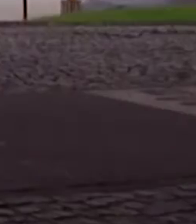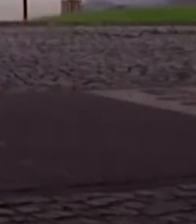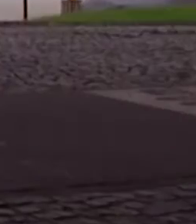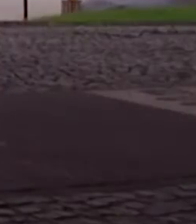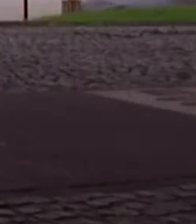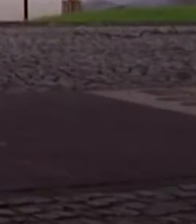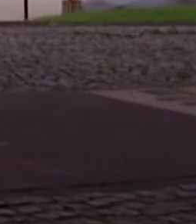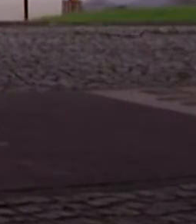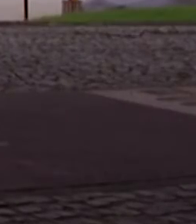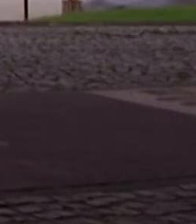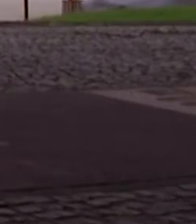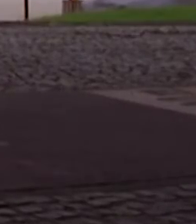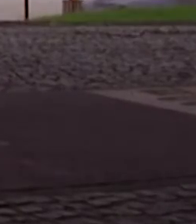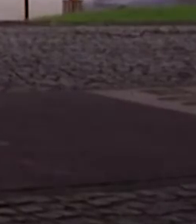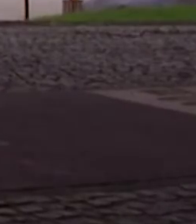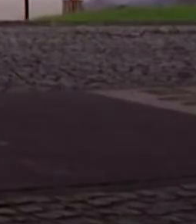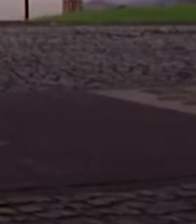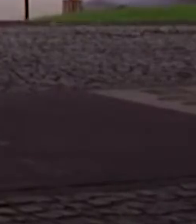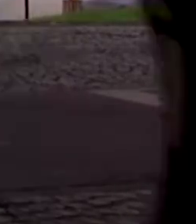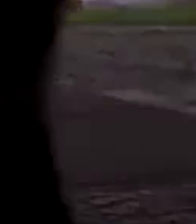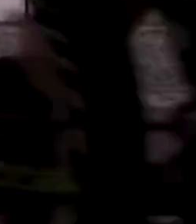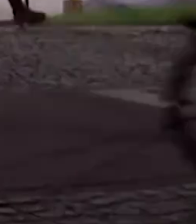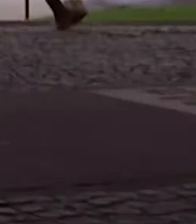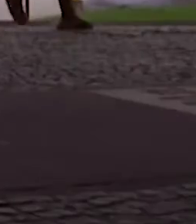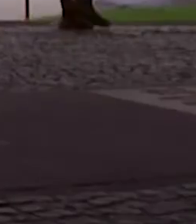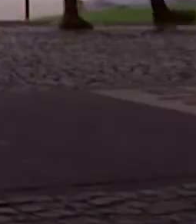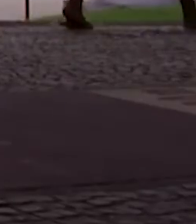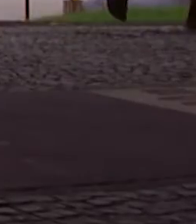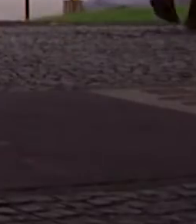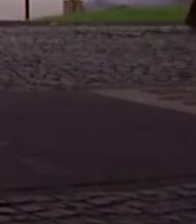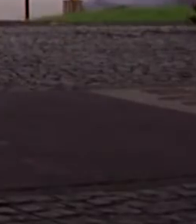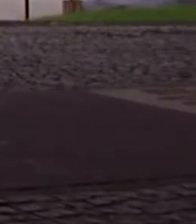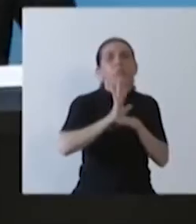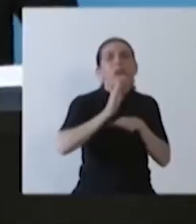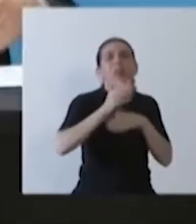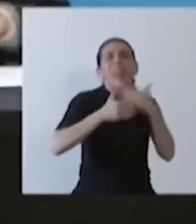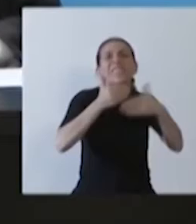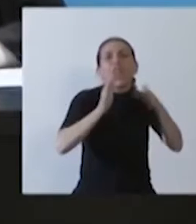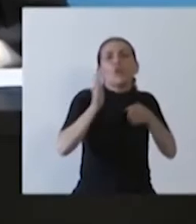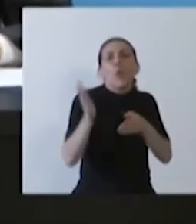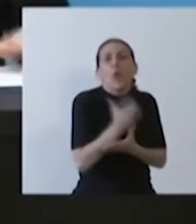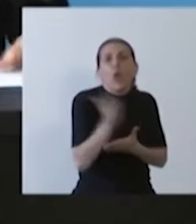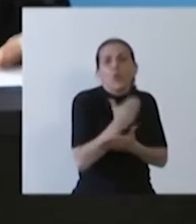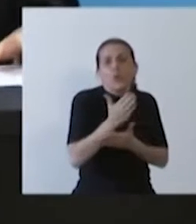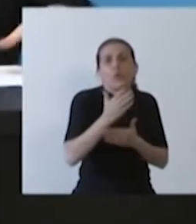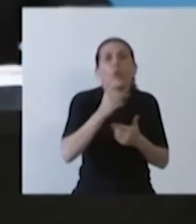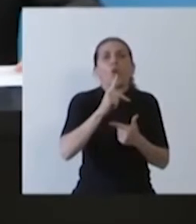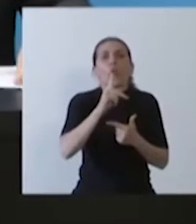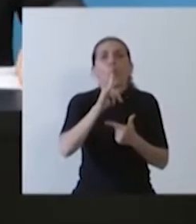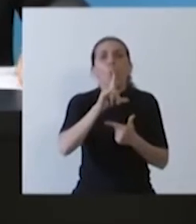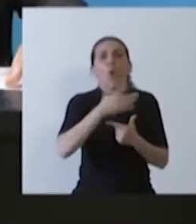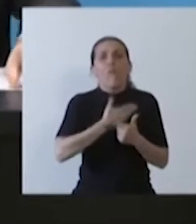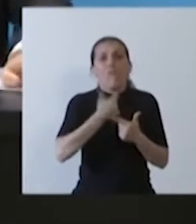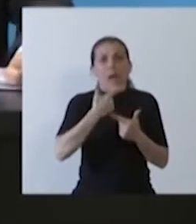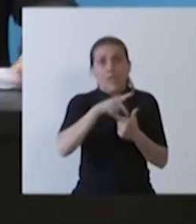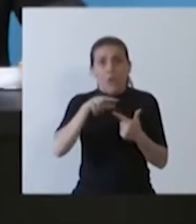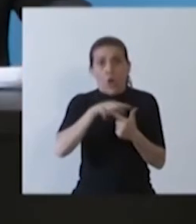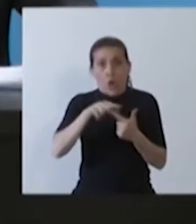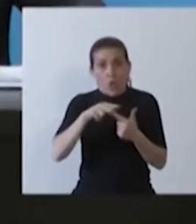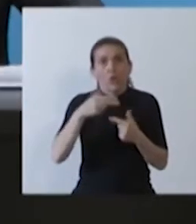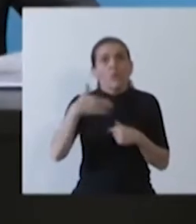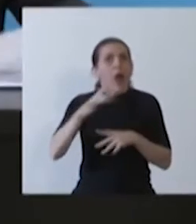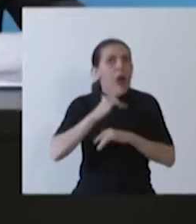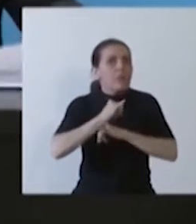coronavírus já causou uma morte confirmada e quase 300 infecções no brasil a argentina vai enfrentar a